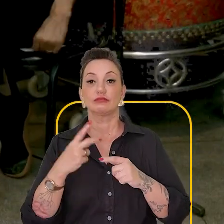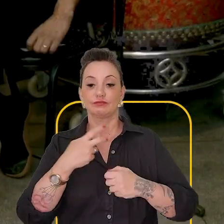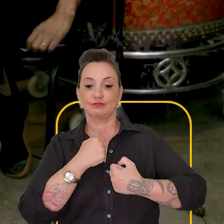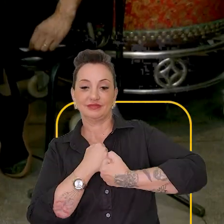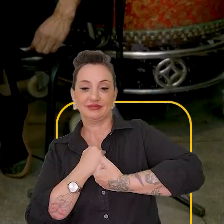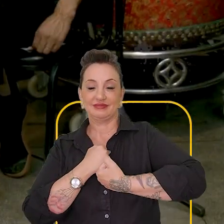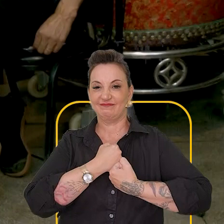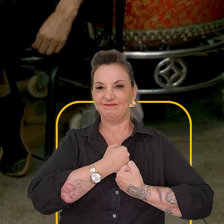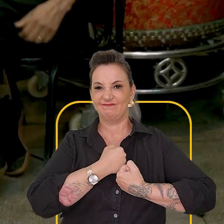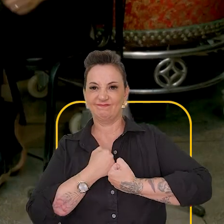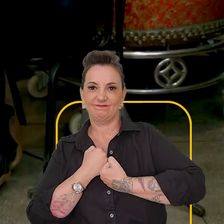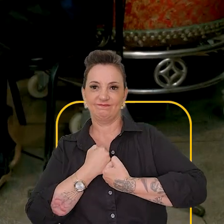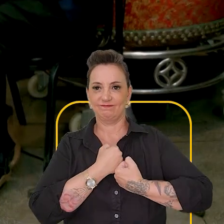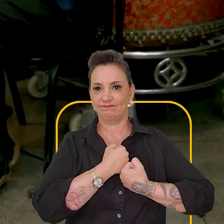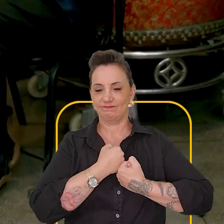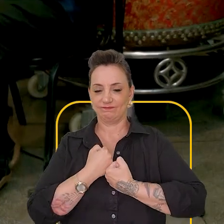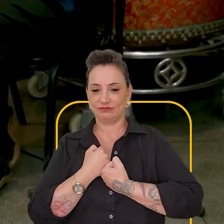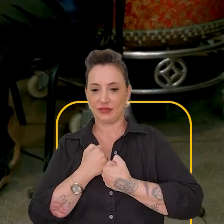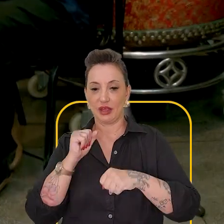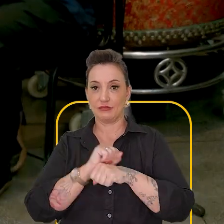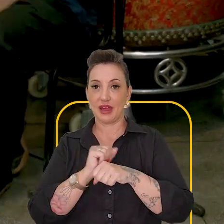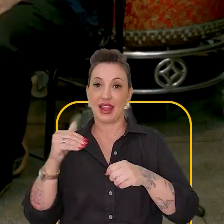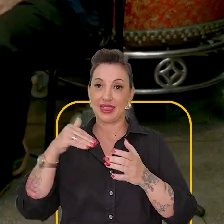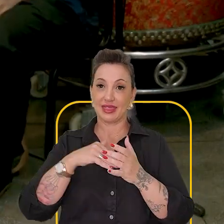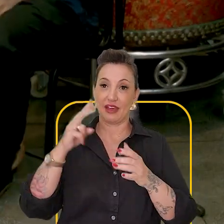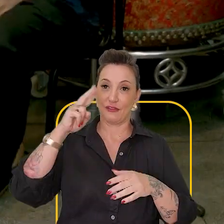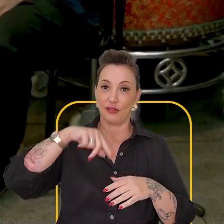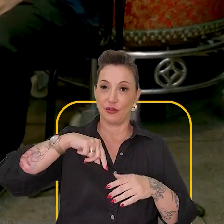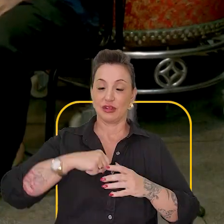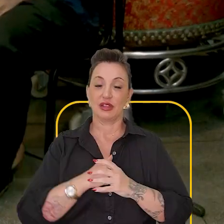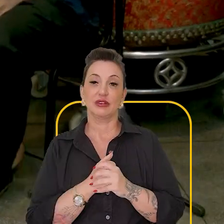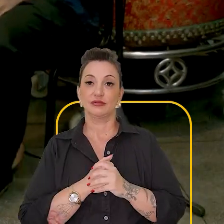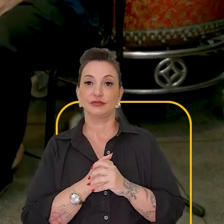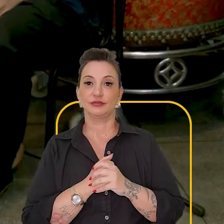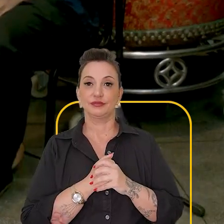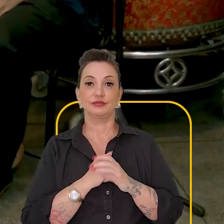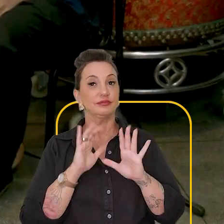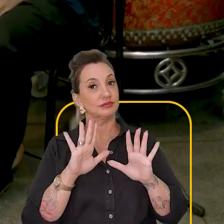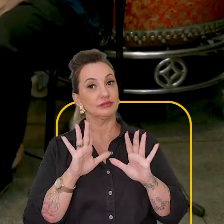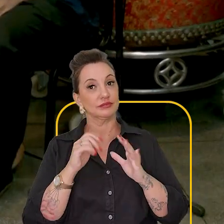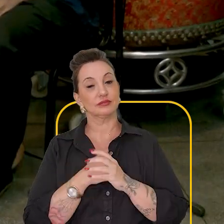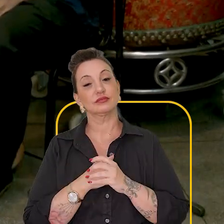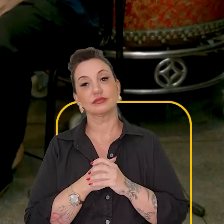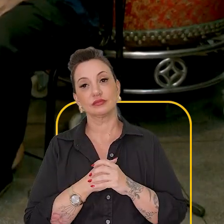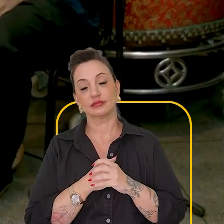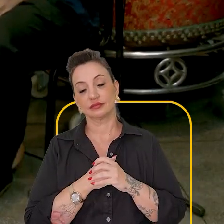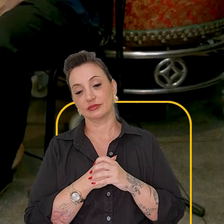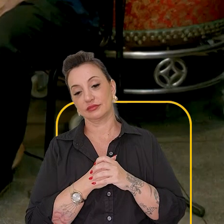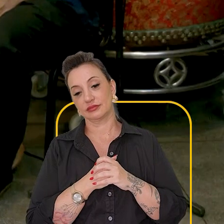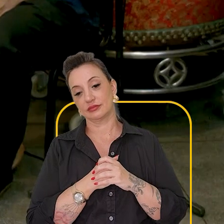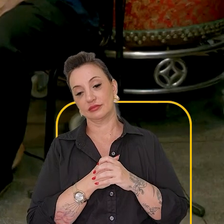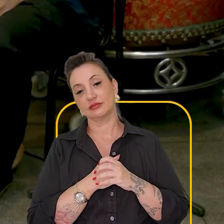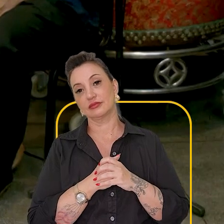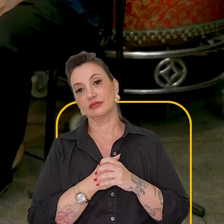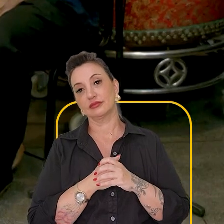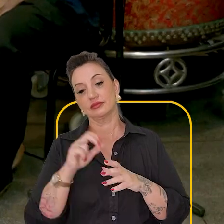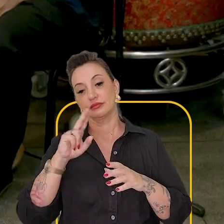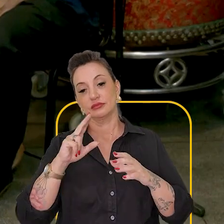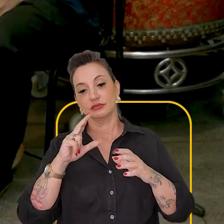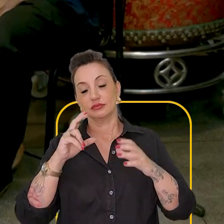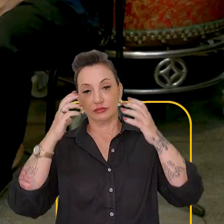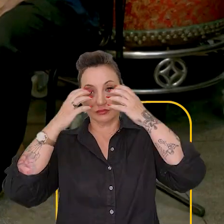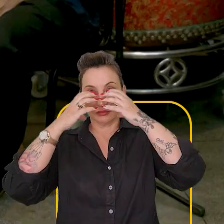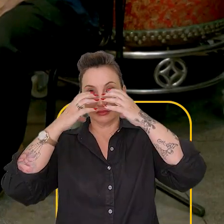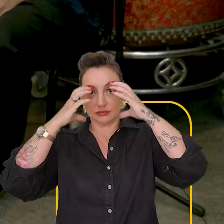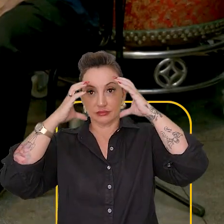agarrando morte Fica R A para Até voltar então mas aí é você usa o